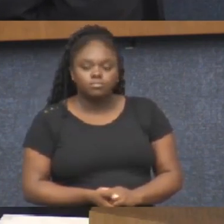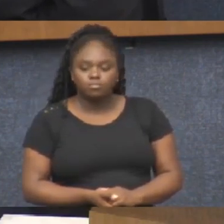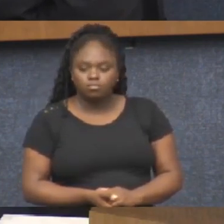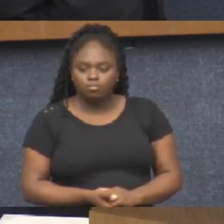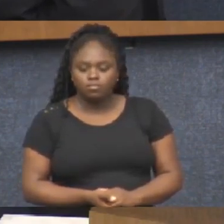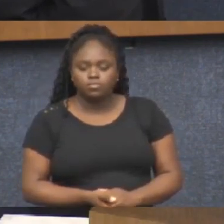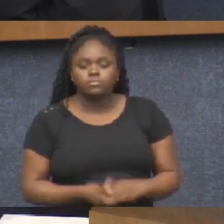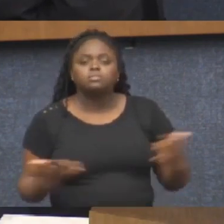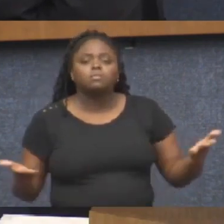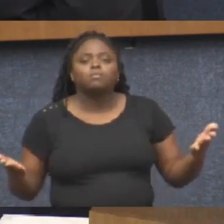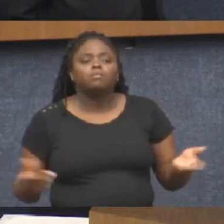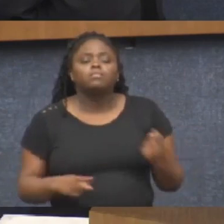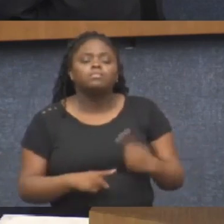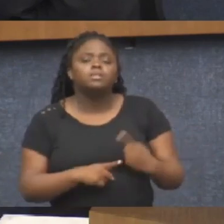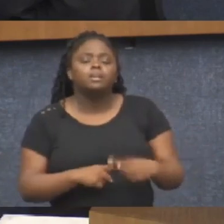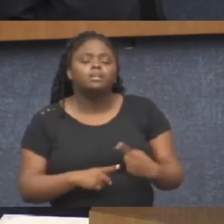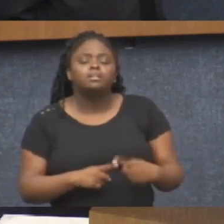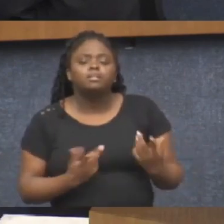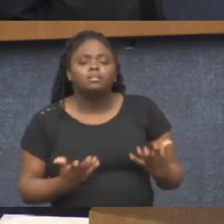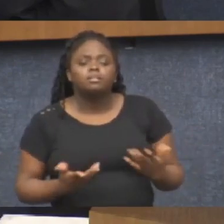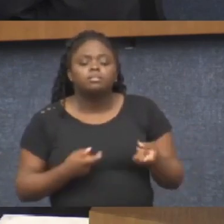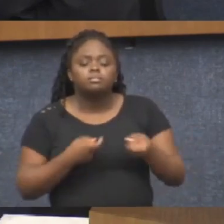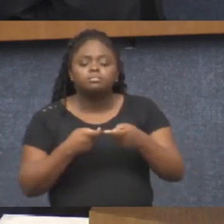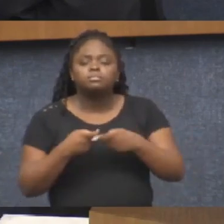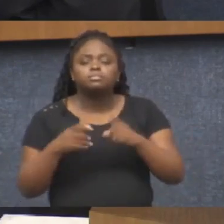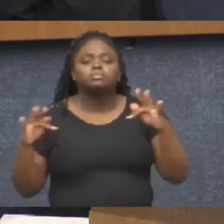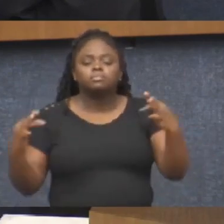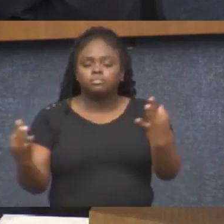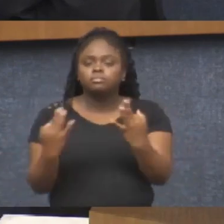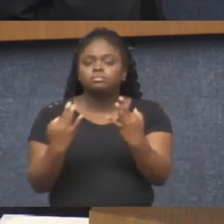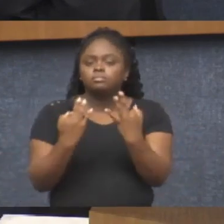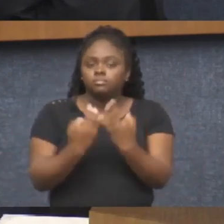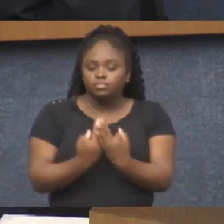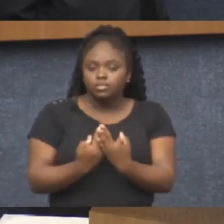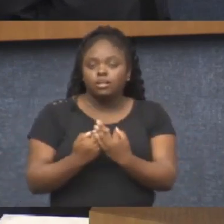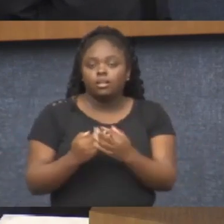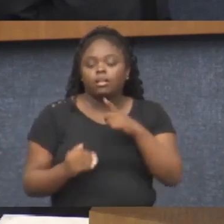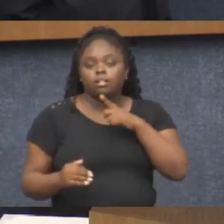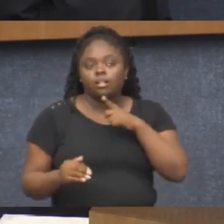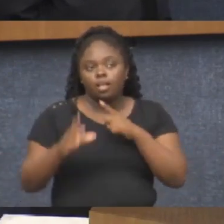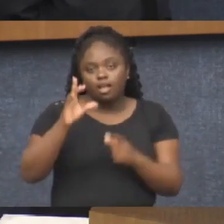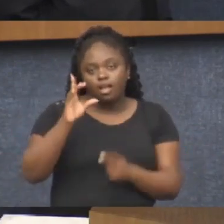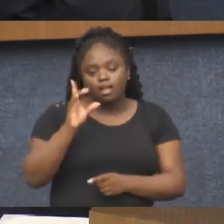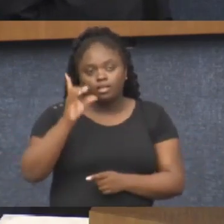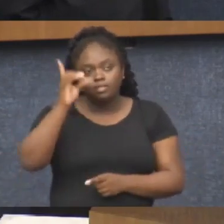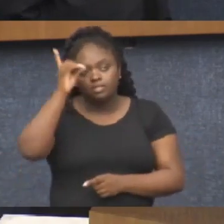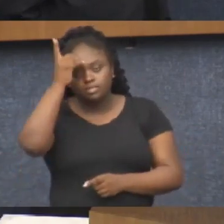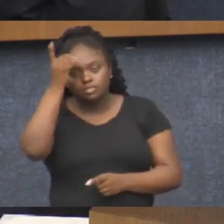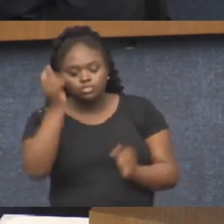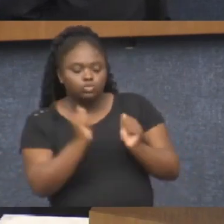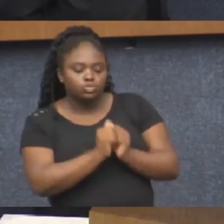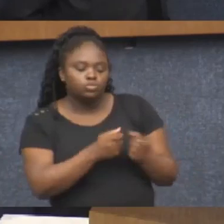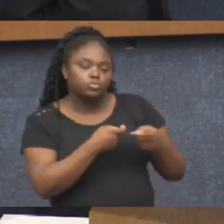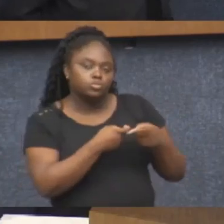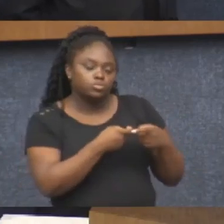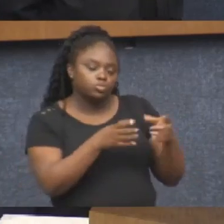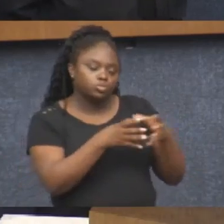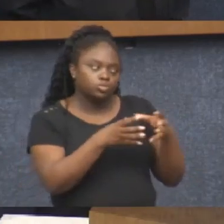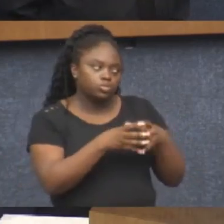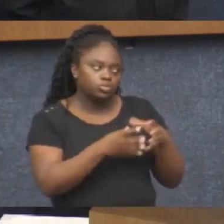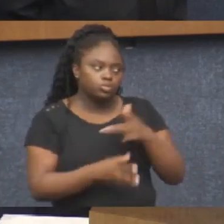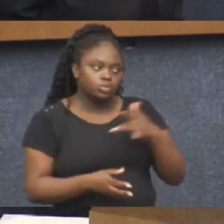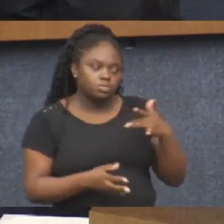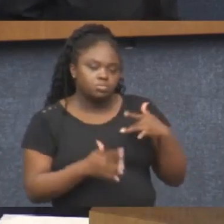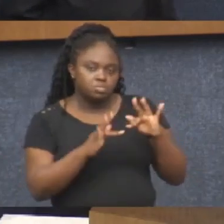Bom, por que os médicos de família, então, ideais como os médicos das equipes de saúde da